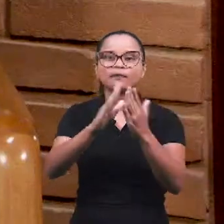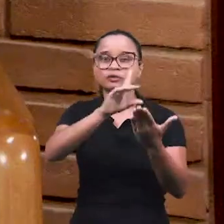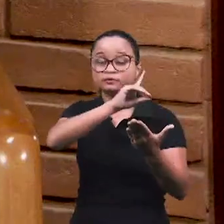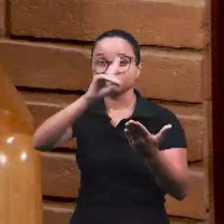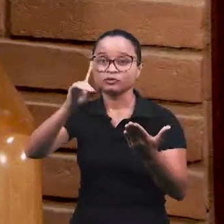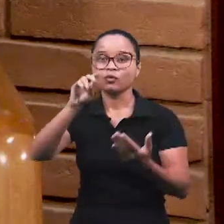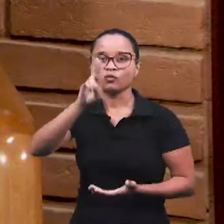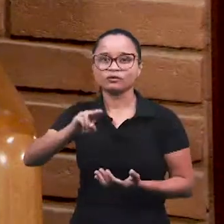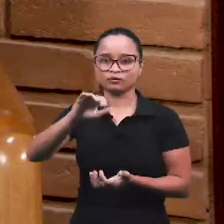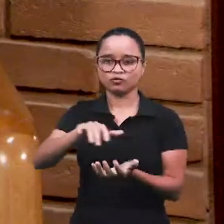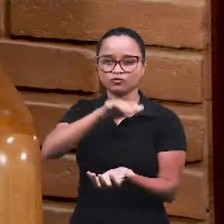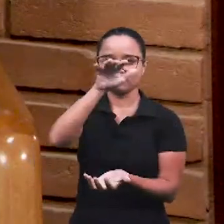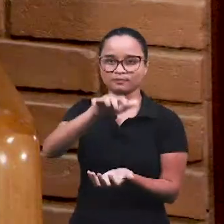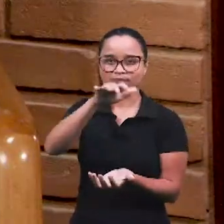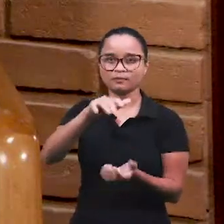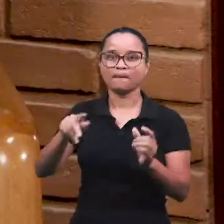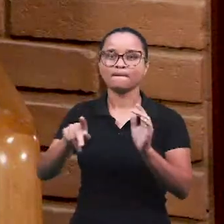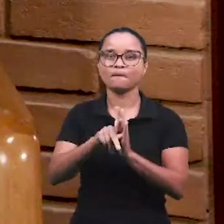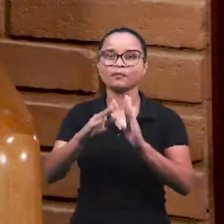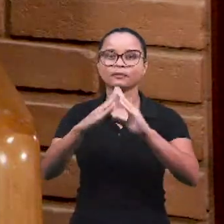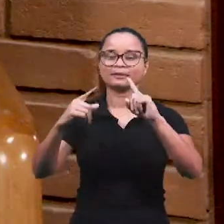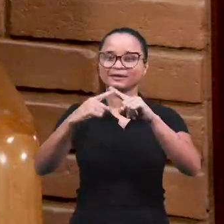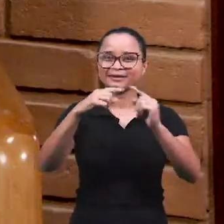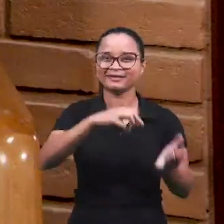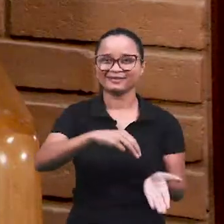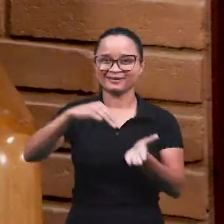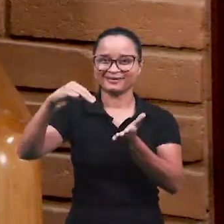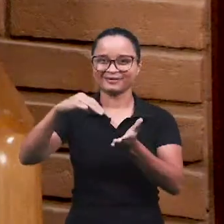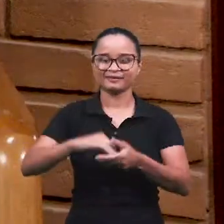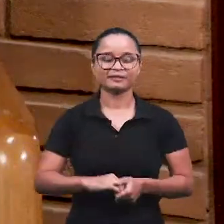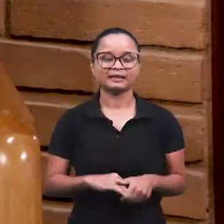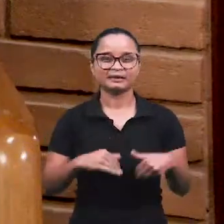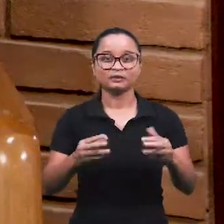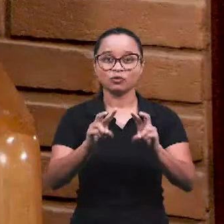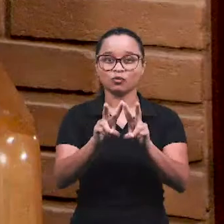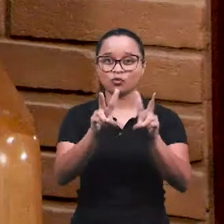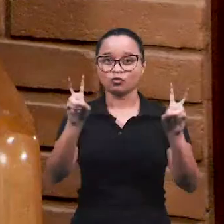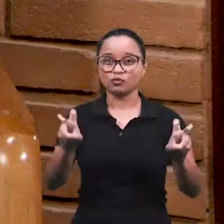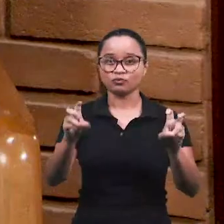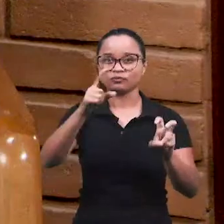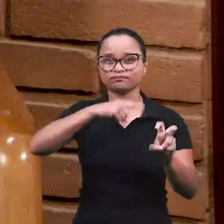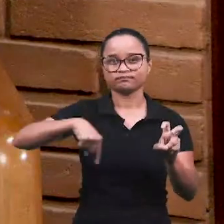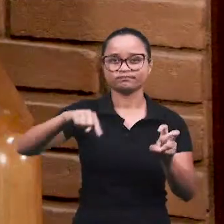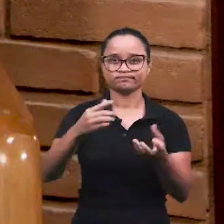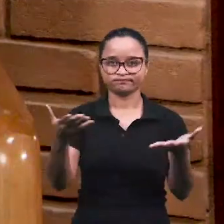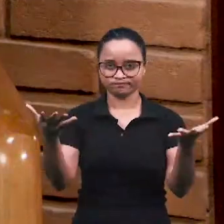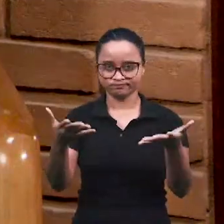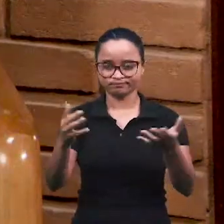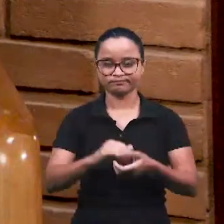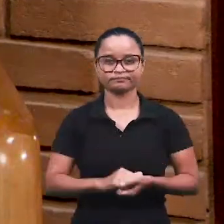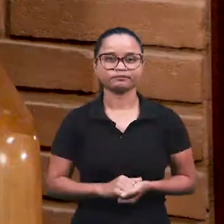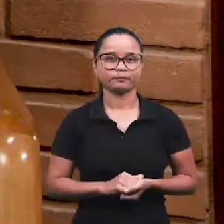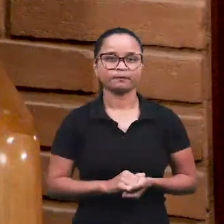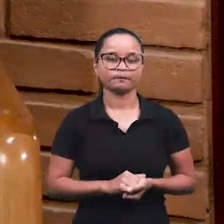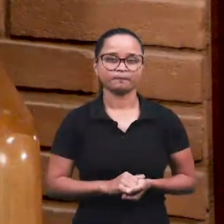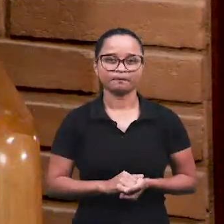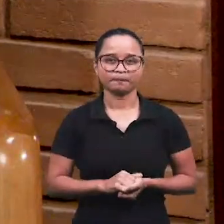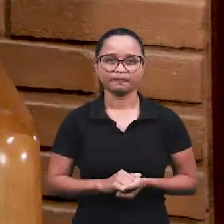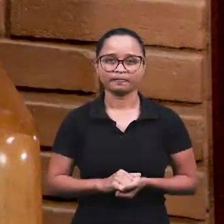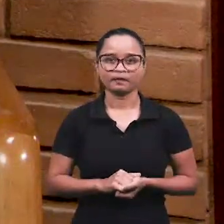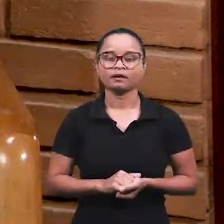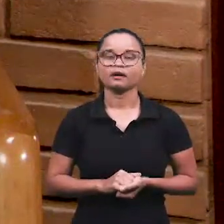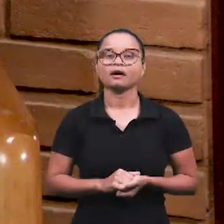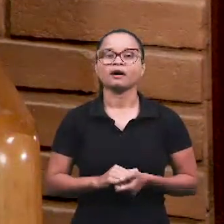nosso satélite da Igreja Cristã Maranata. Agora, o nosso assunto que vamos abordar hoje, ele é uma